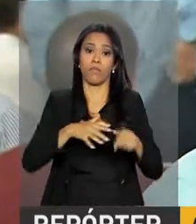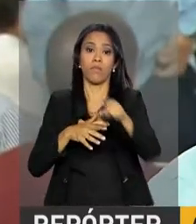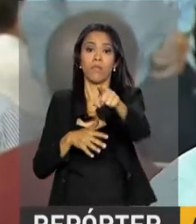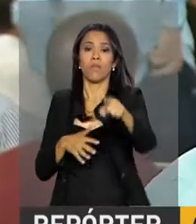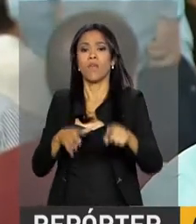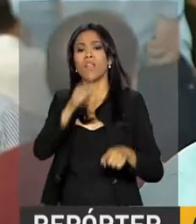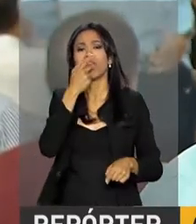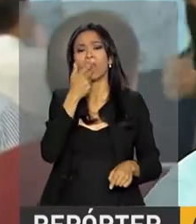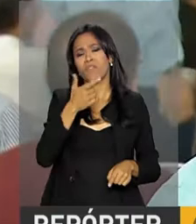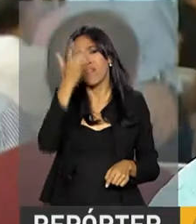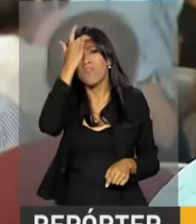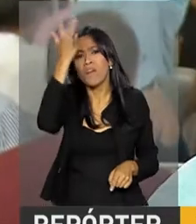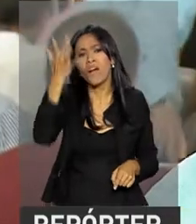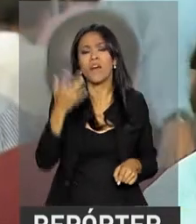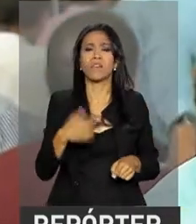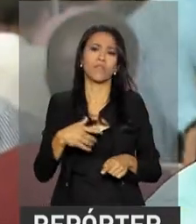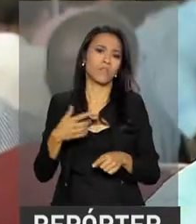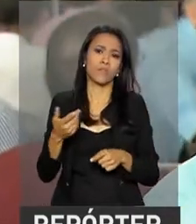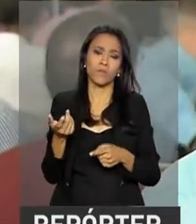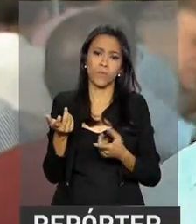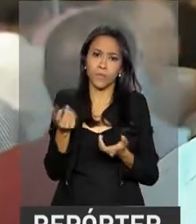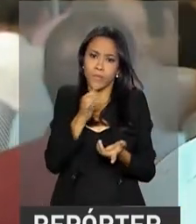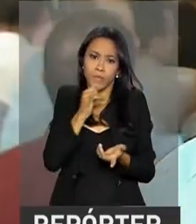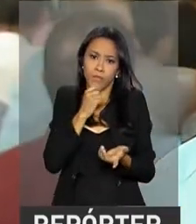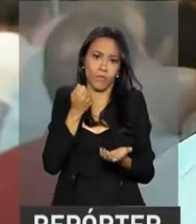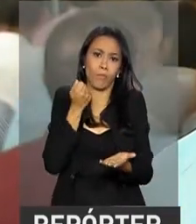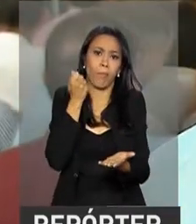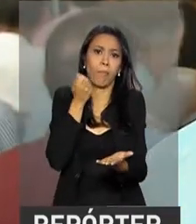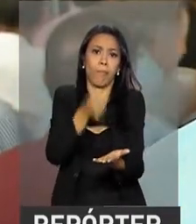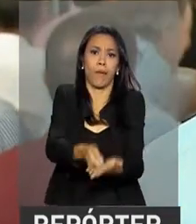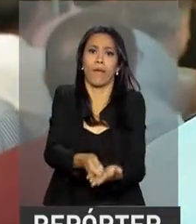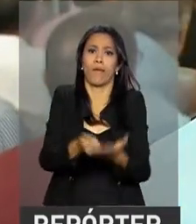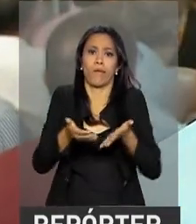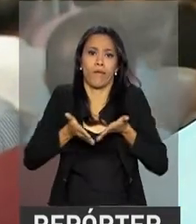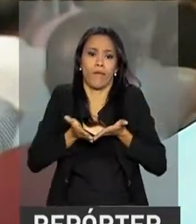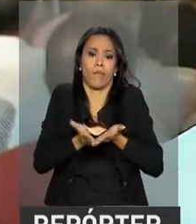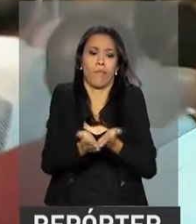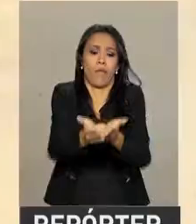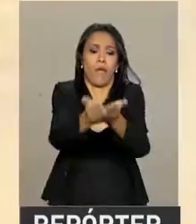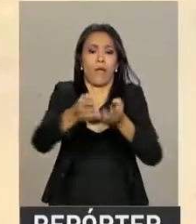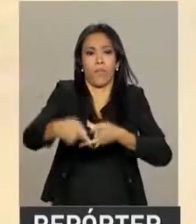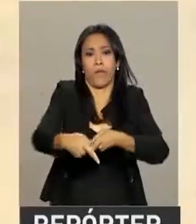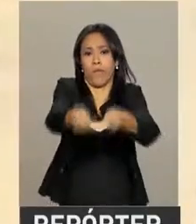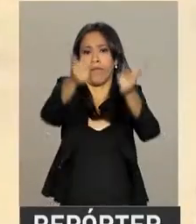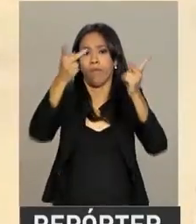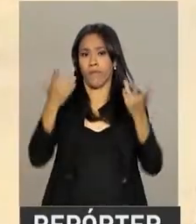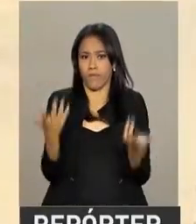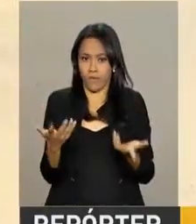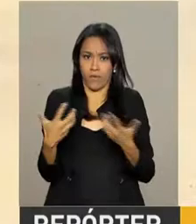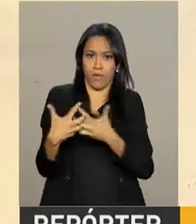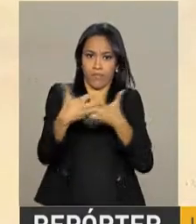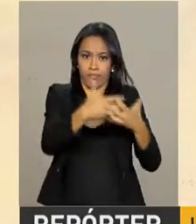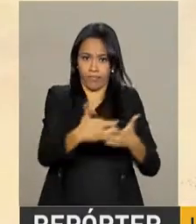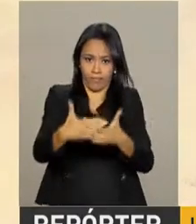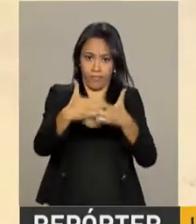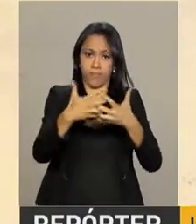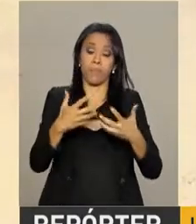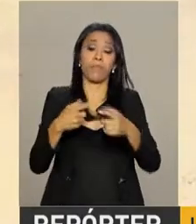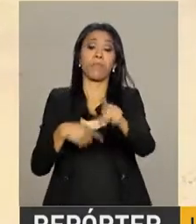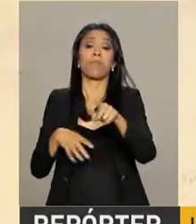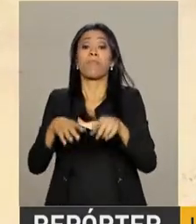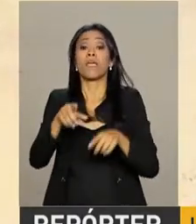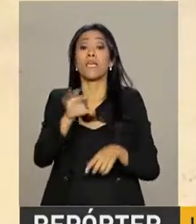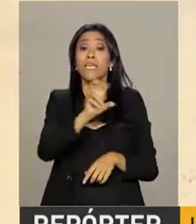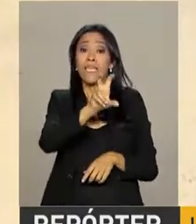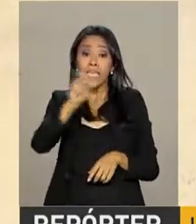frete porque aí você já não paga é travessia de balsa coisa toda então já se torna mais barata o dia cerca de 500 pessoas